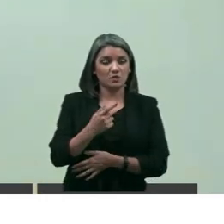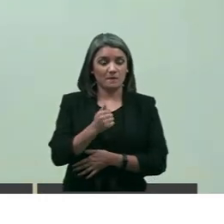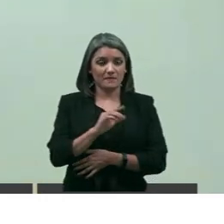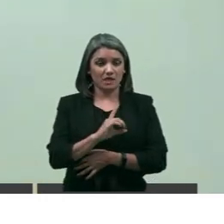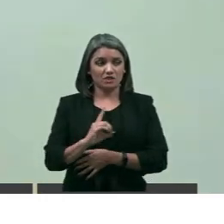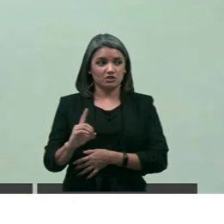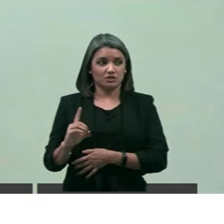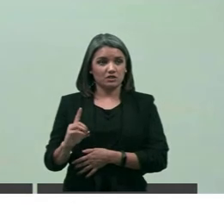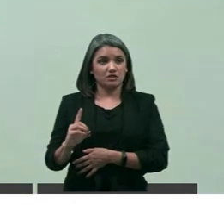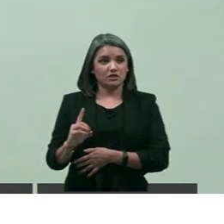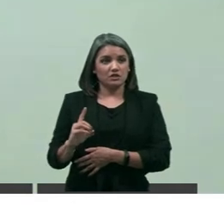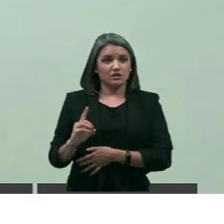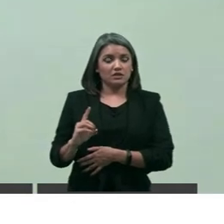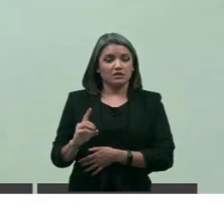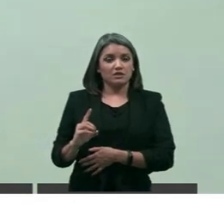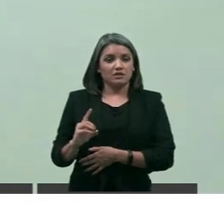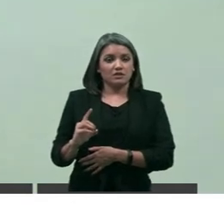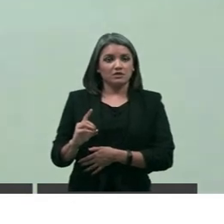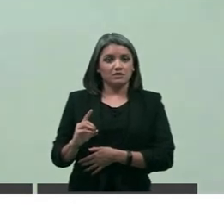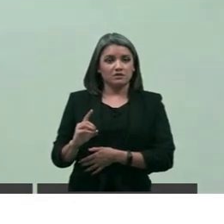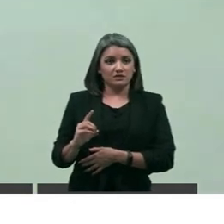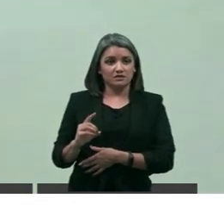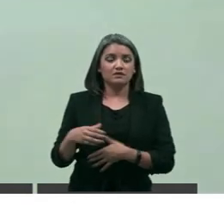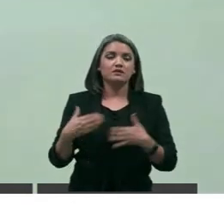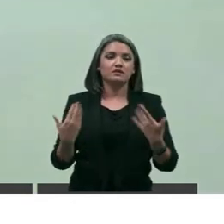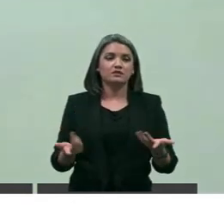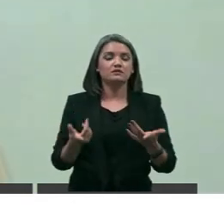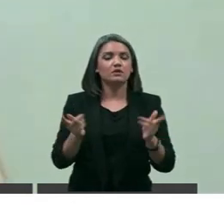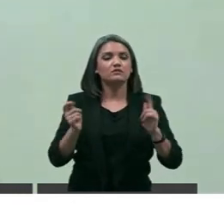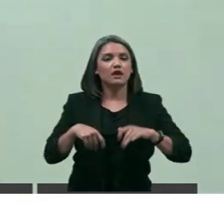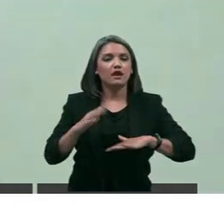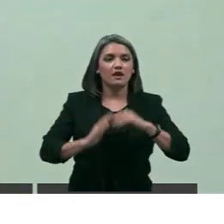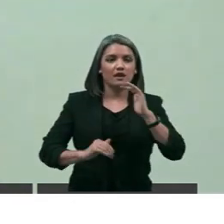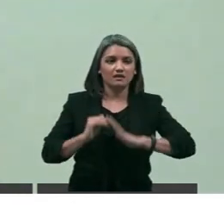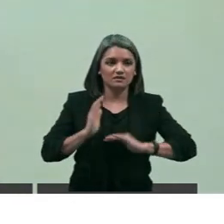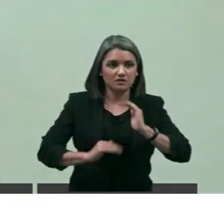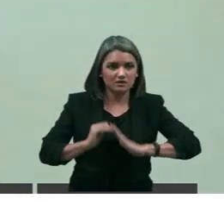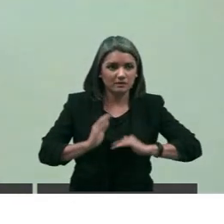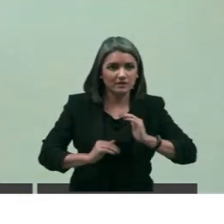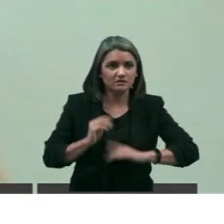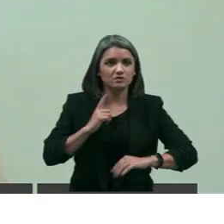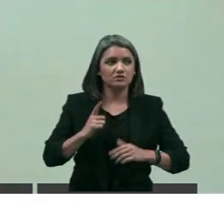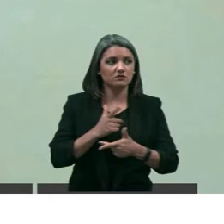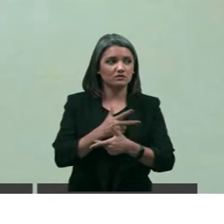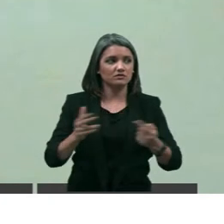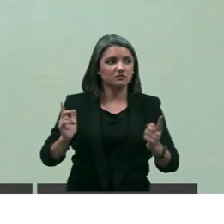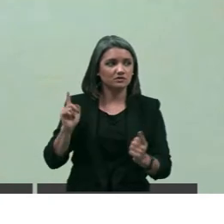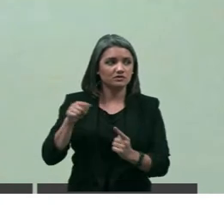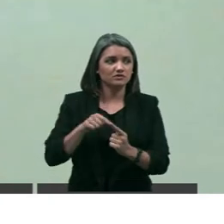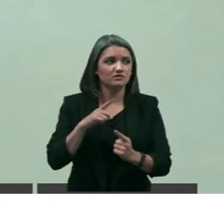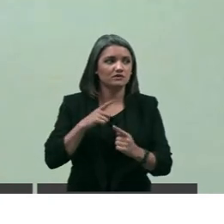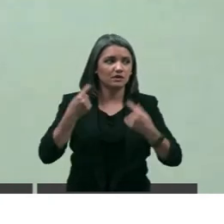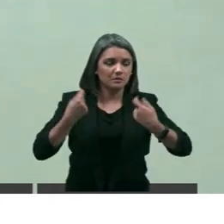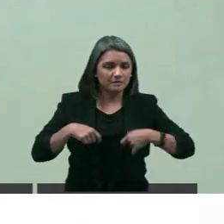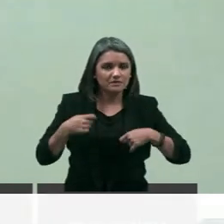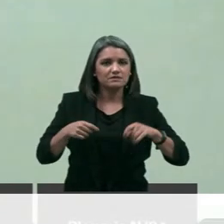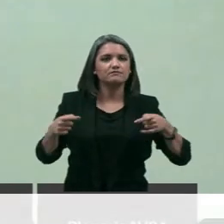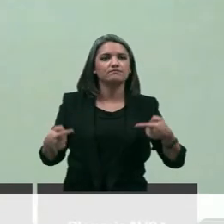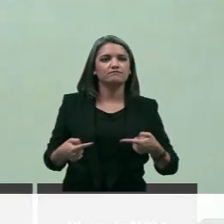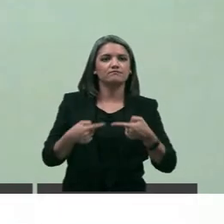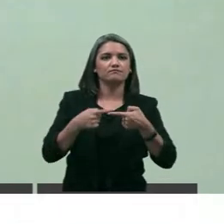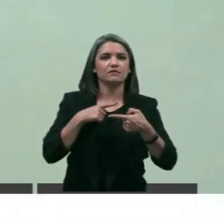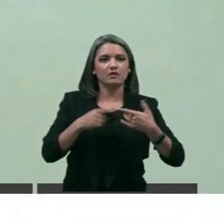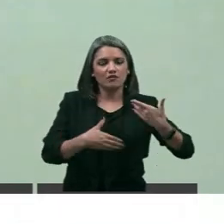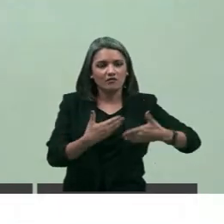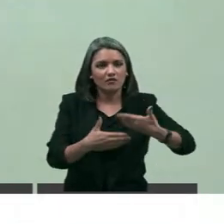disciplinar. A etapa de revalidação da capacidade desprovida de natureza seletiva deverá corresponder à frequência em